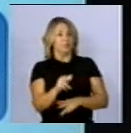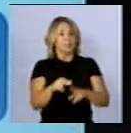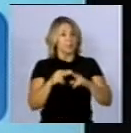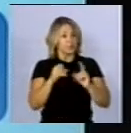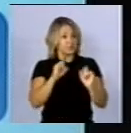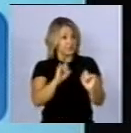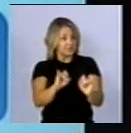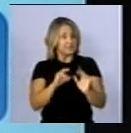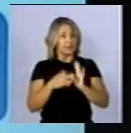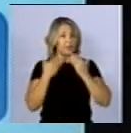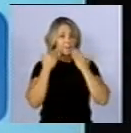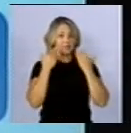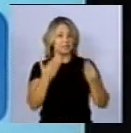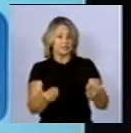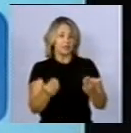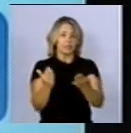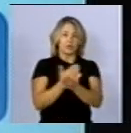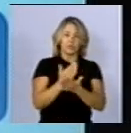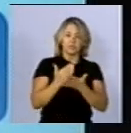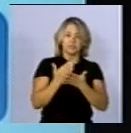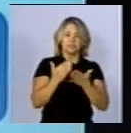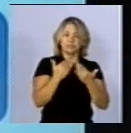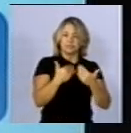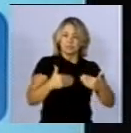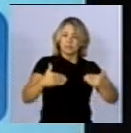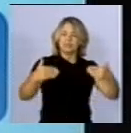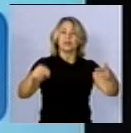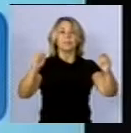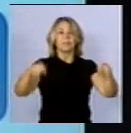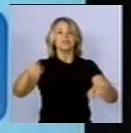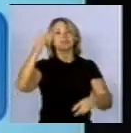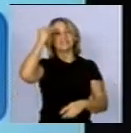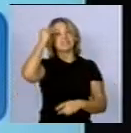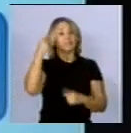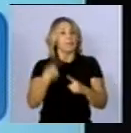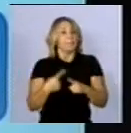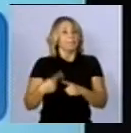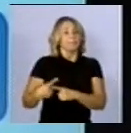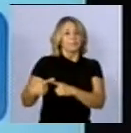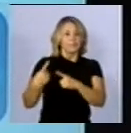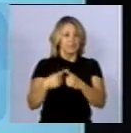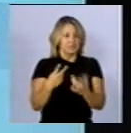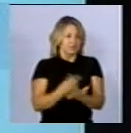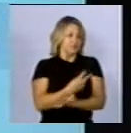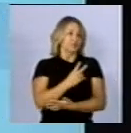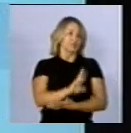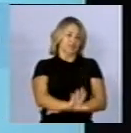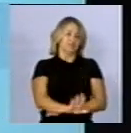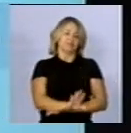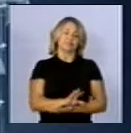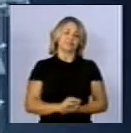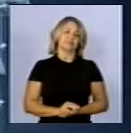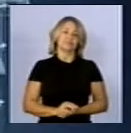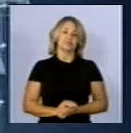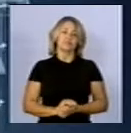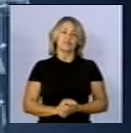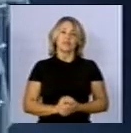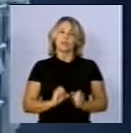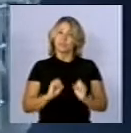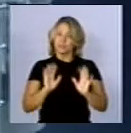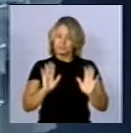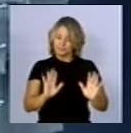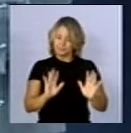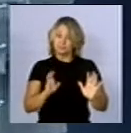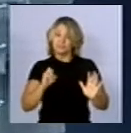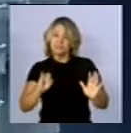formos apresentar algumas dessas medidas de mitigação possa se entender o porquê da sua efetividade bom já que